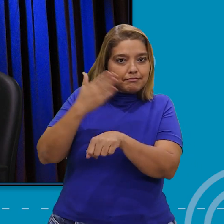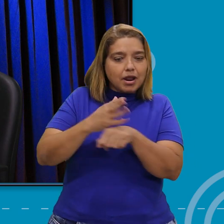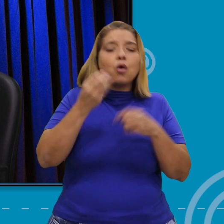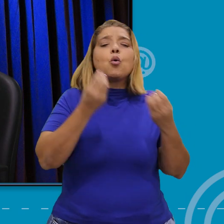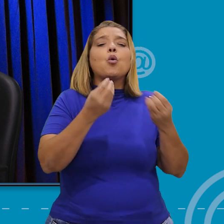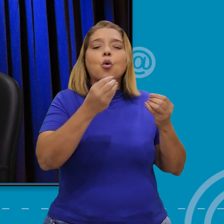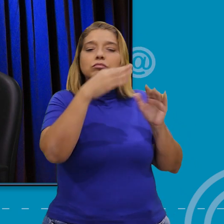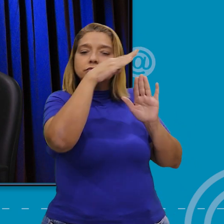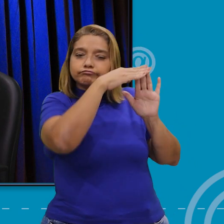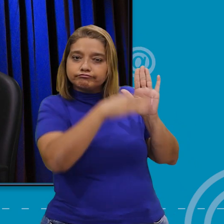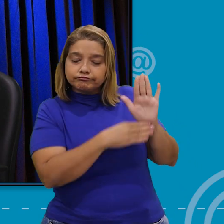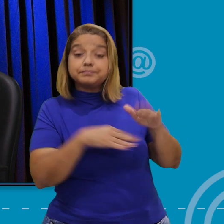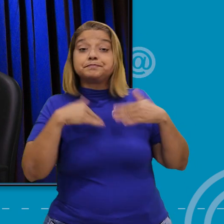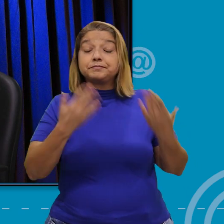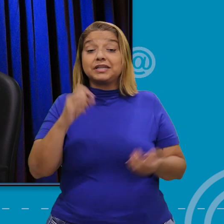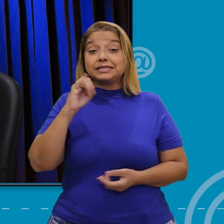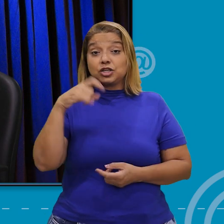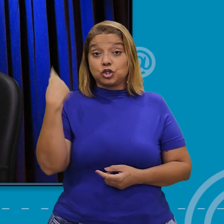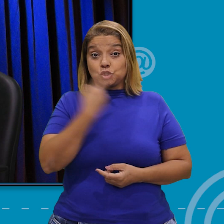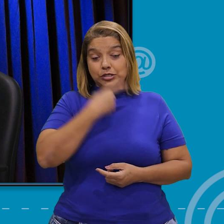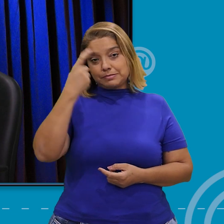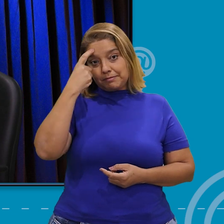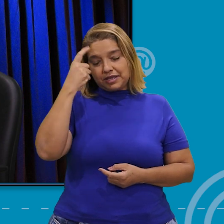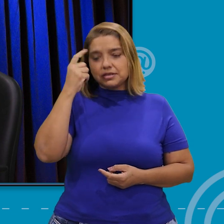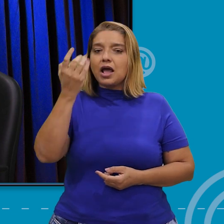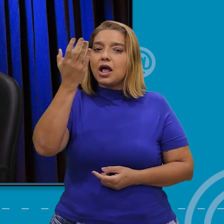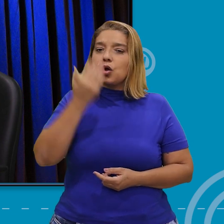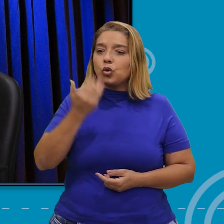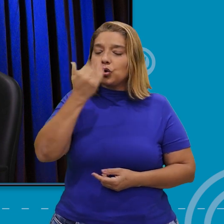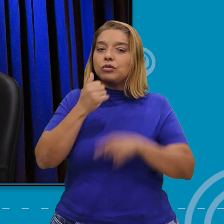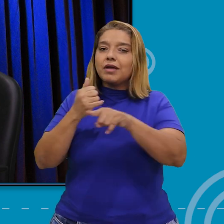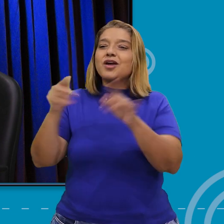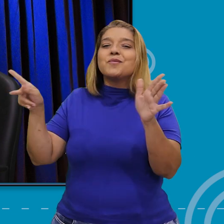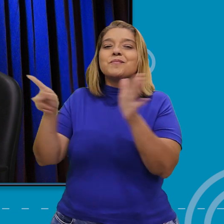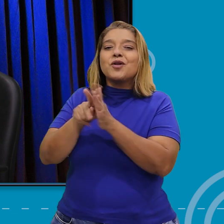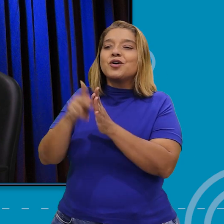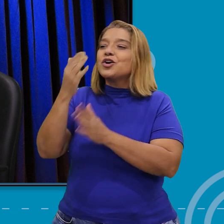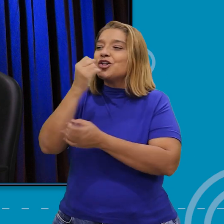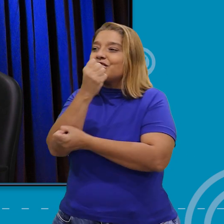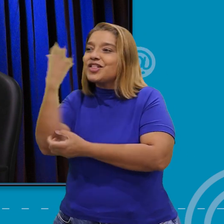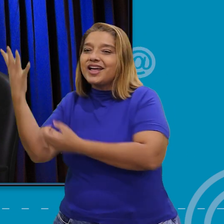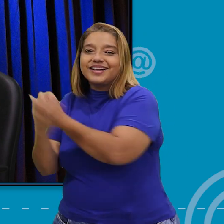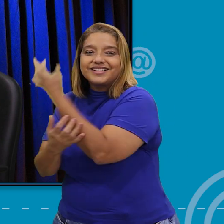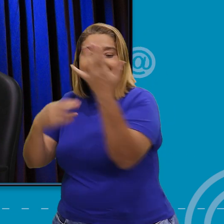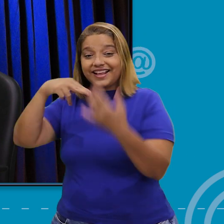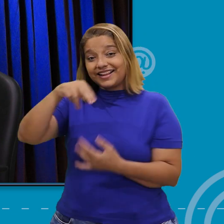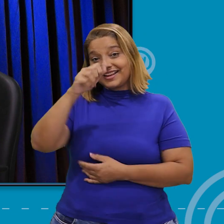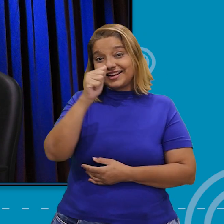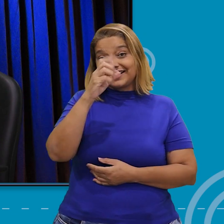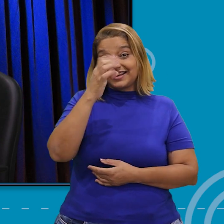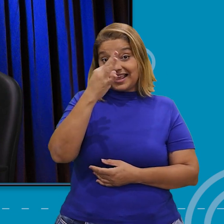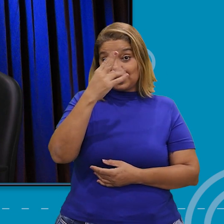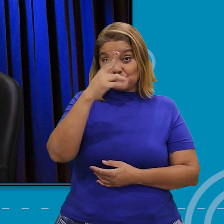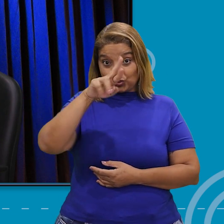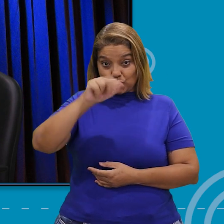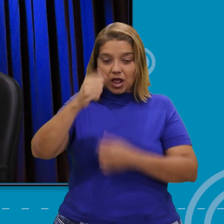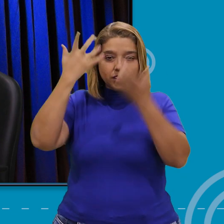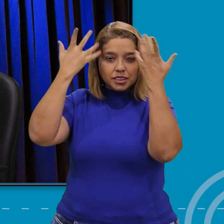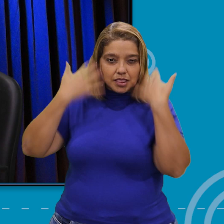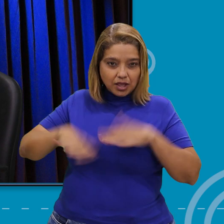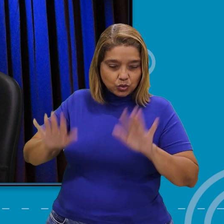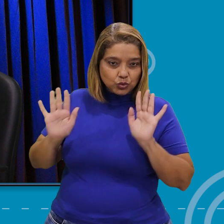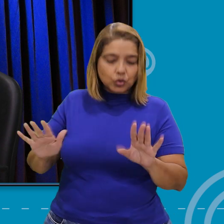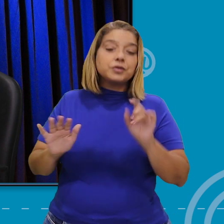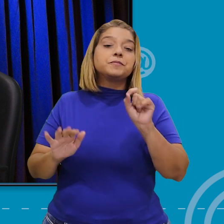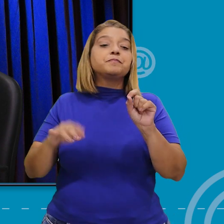a gente pensar em priorizar os alimentos da forma que eles vêm da natureza, que a gente chama de alimentos in natura. Aí, daí